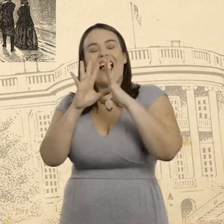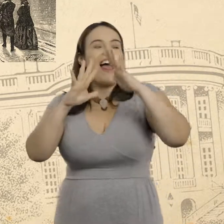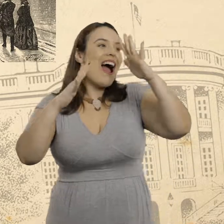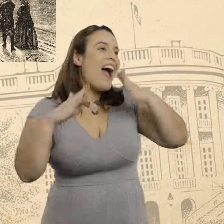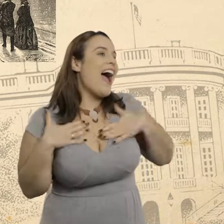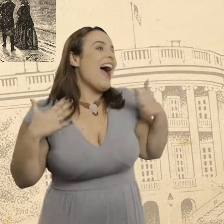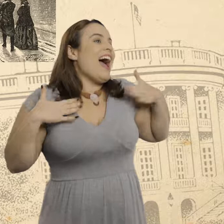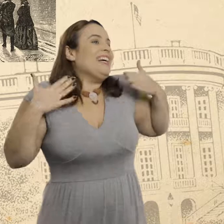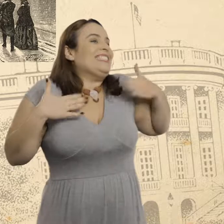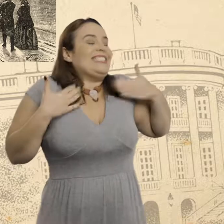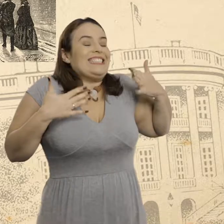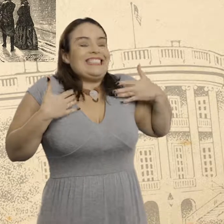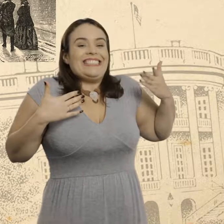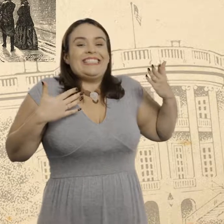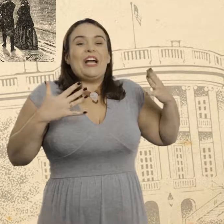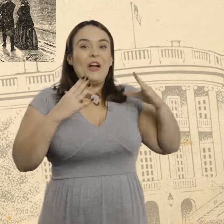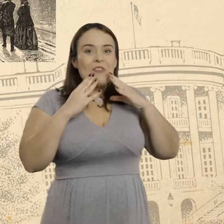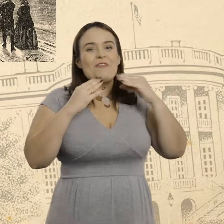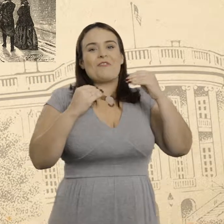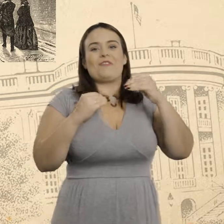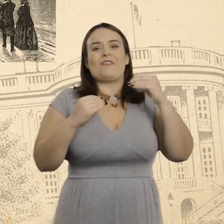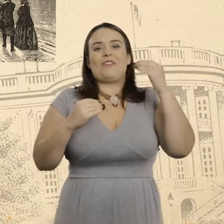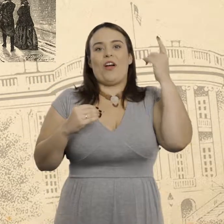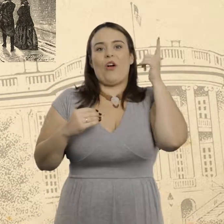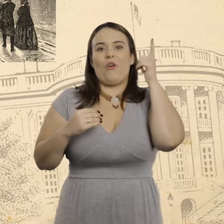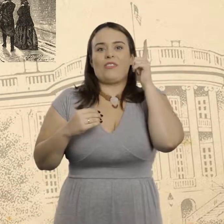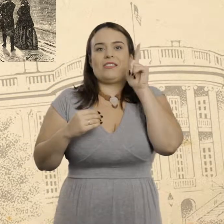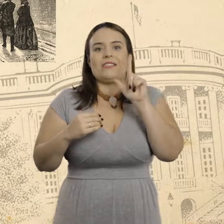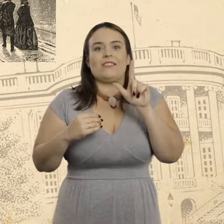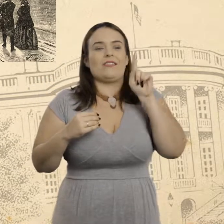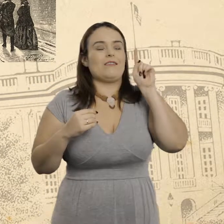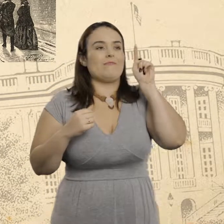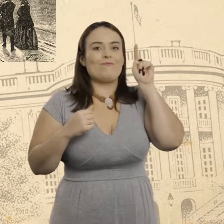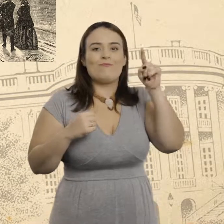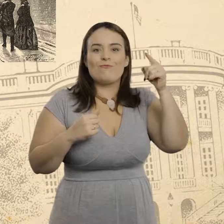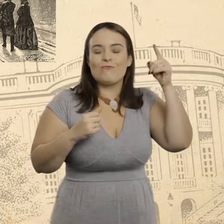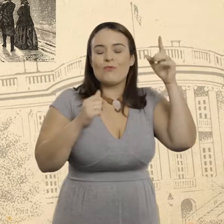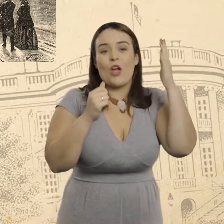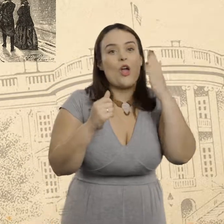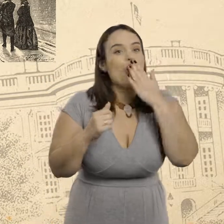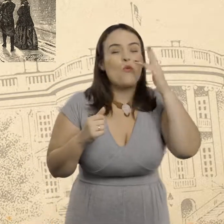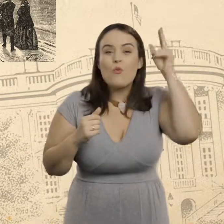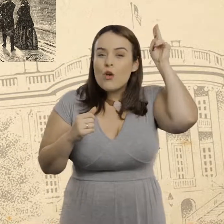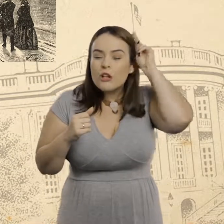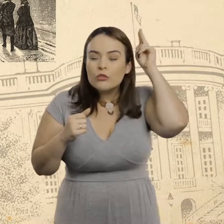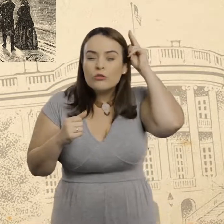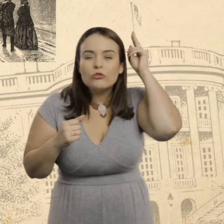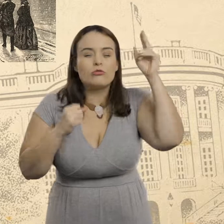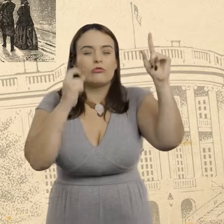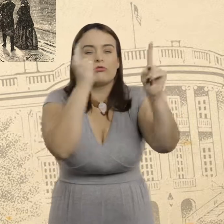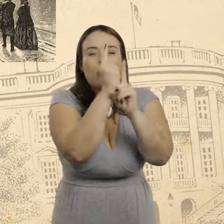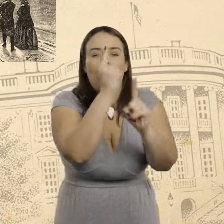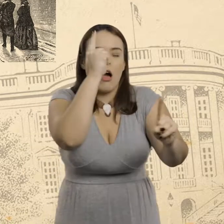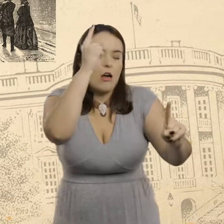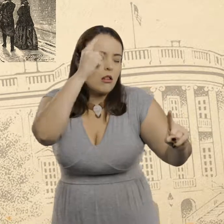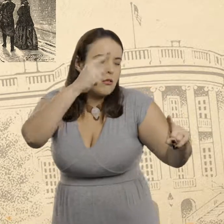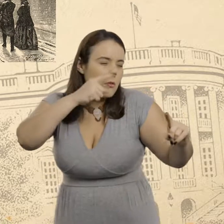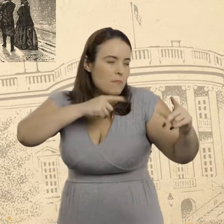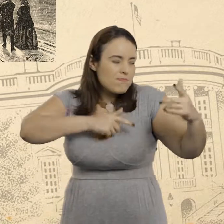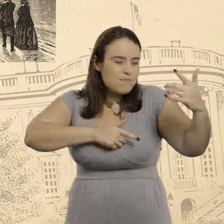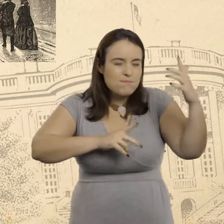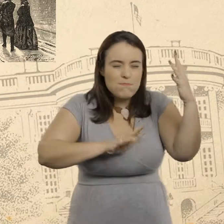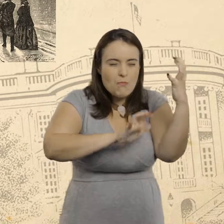foram recebidos com muita alegria. O Sr. Fogg conseguiu encontrar os índios e lutou contra eles. Phileas